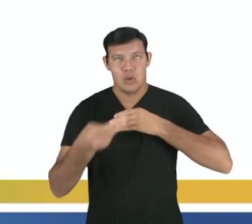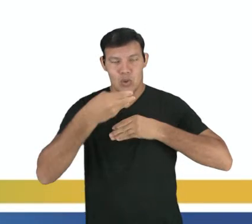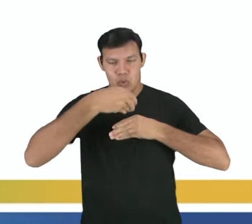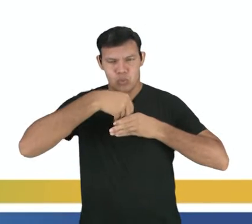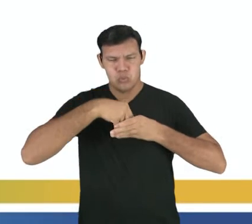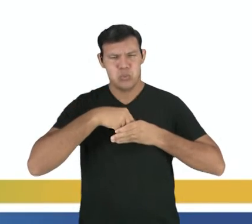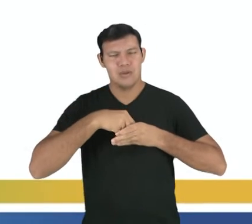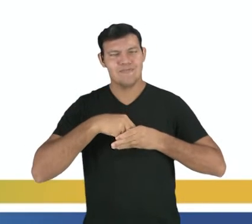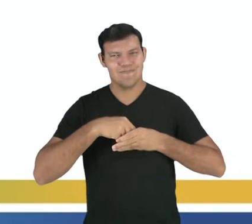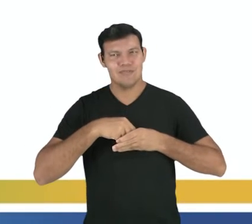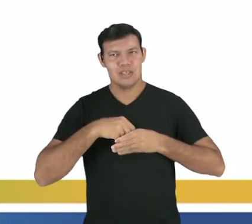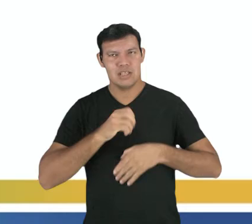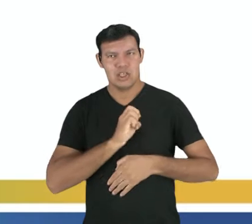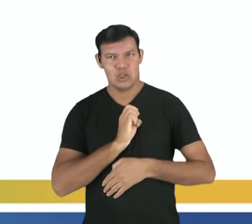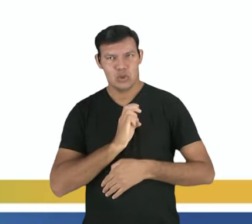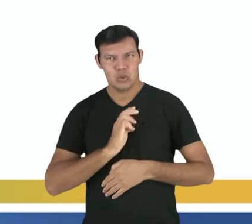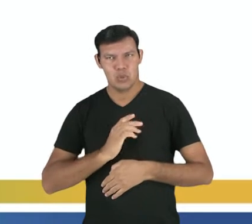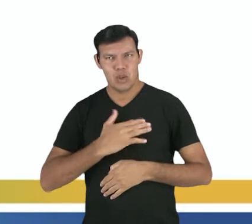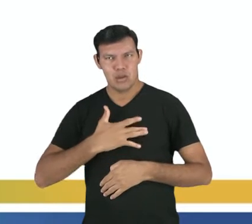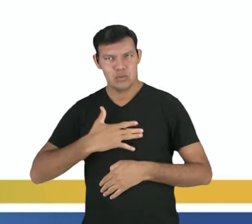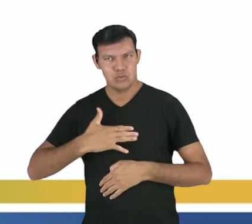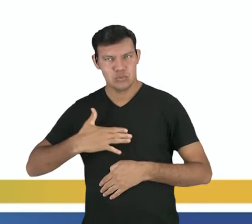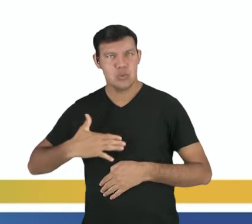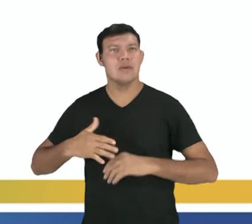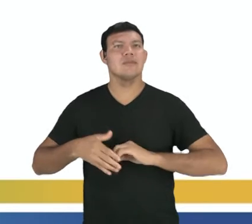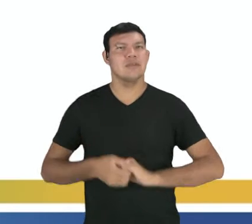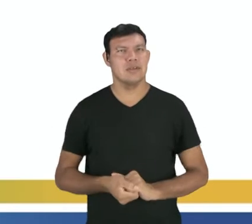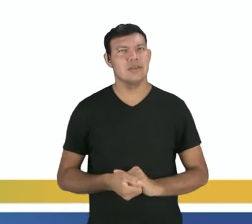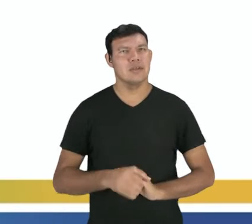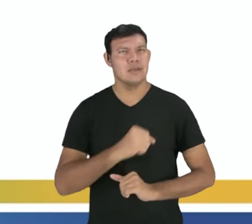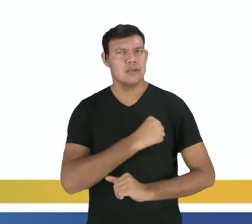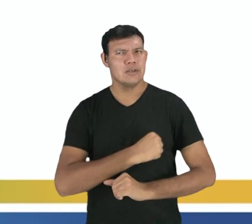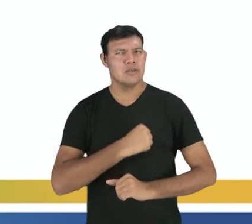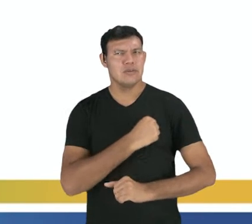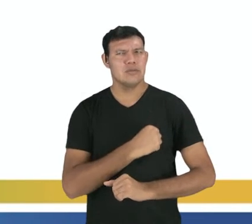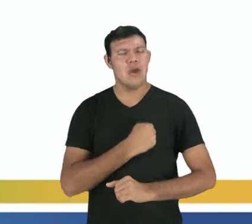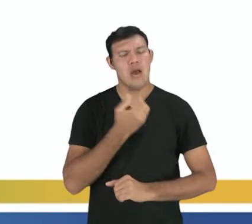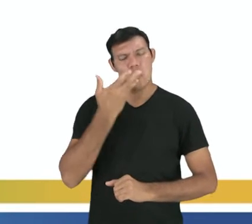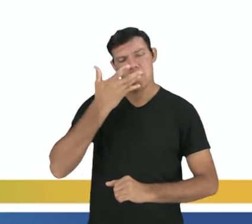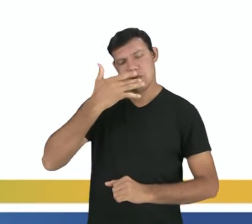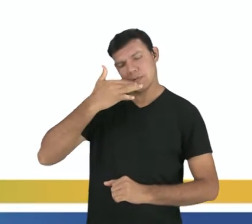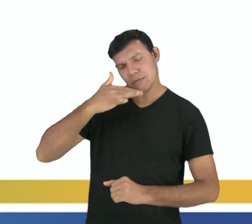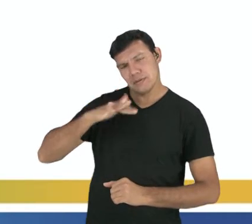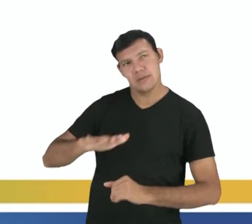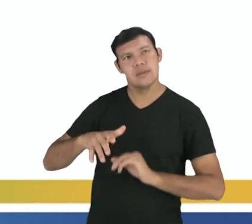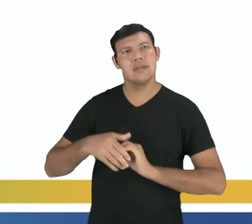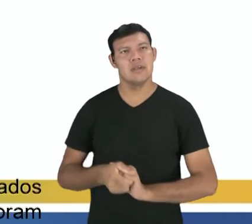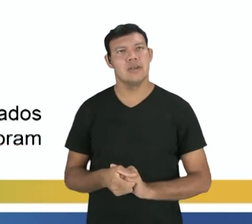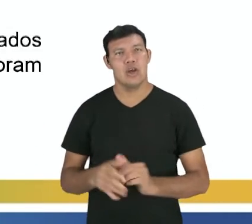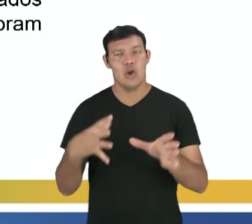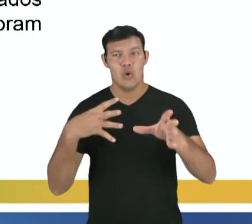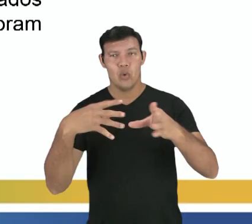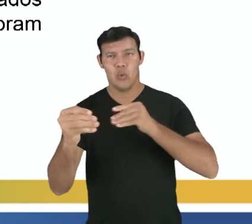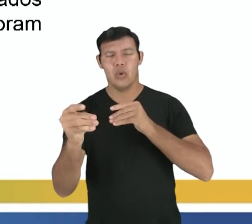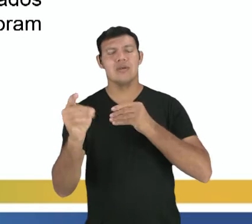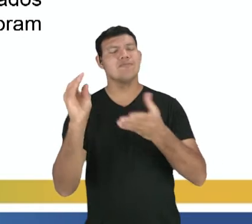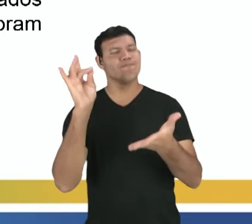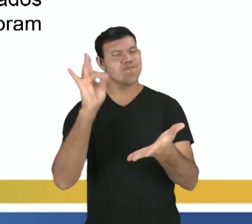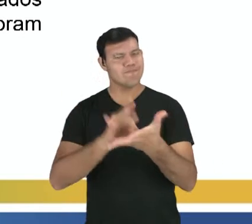Subjetivismo e egocentrismo, saudades da infância, fuga da